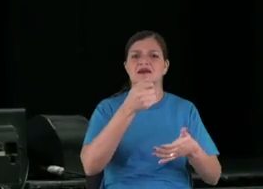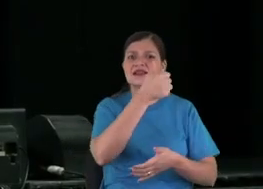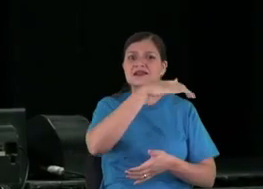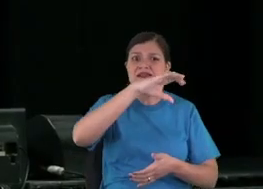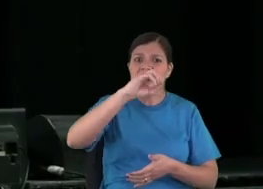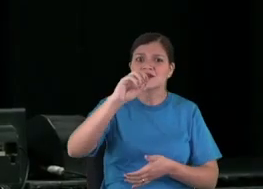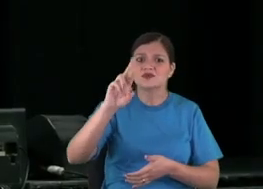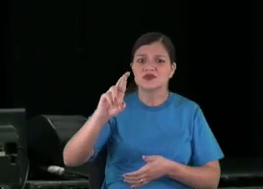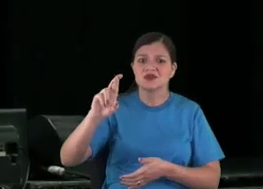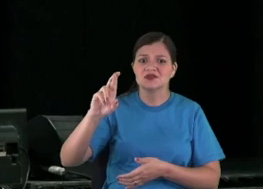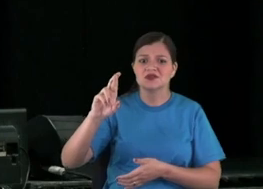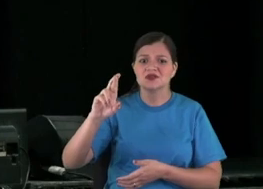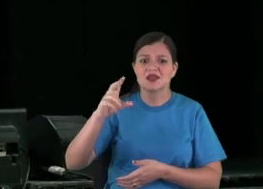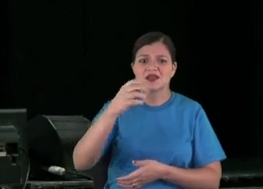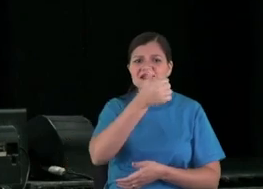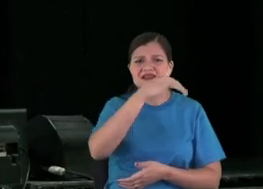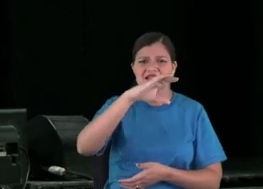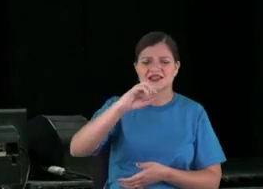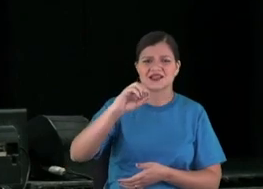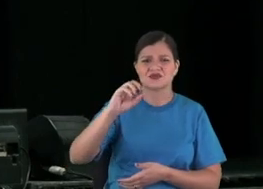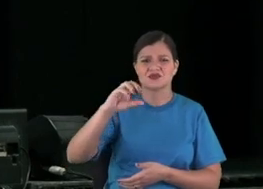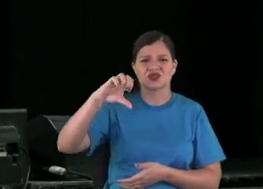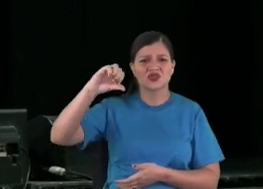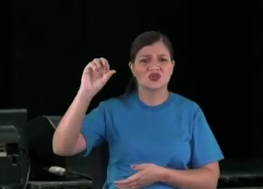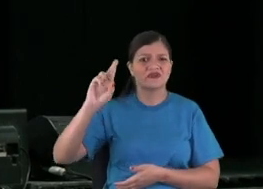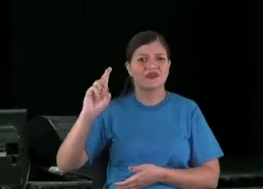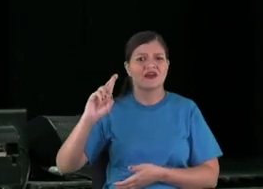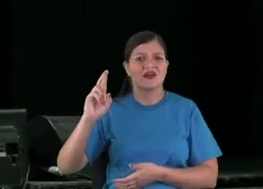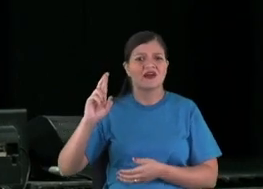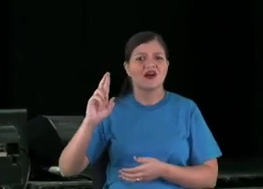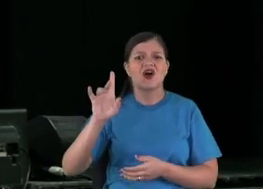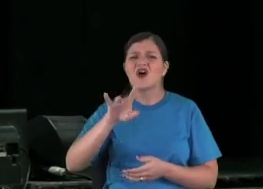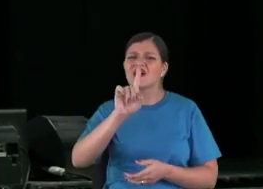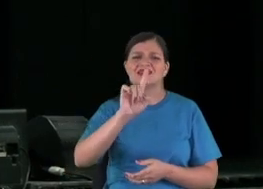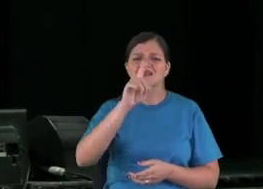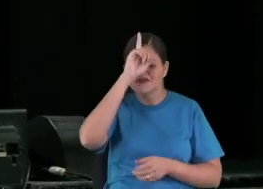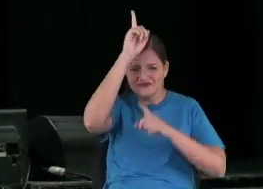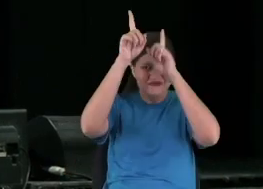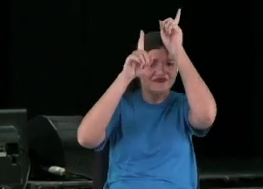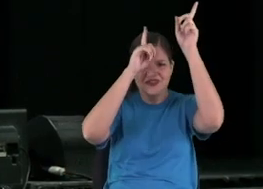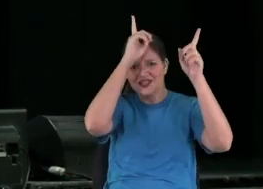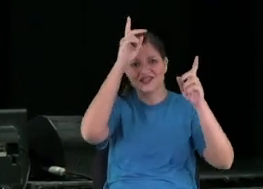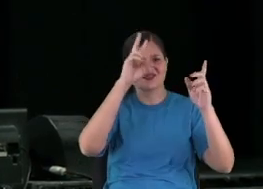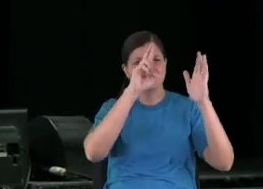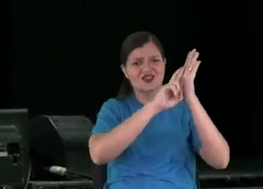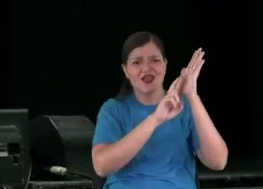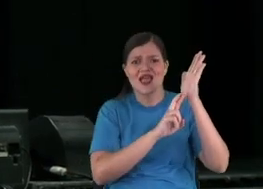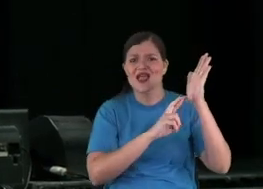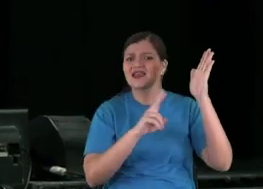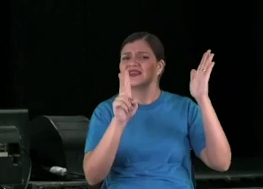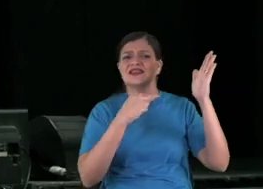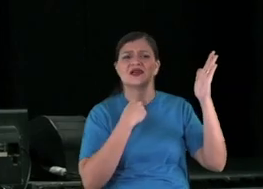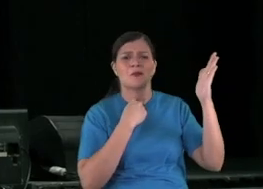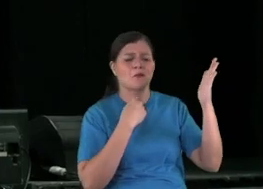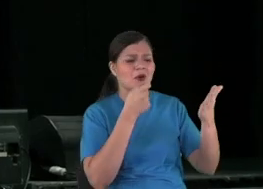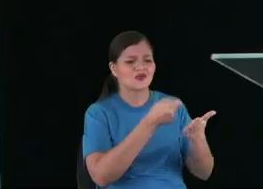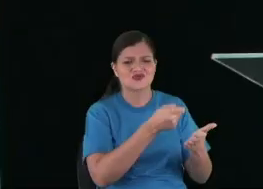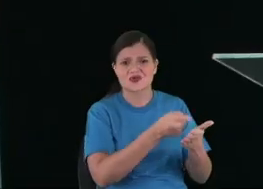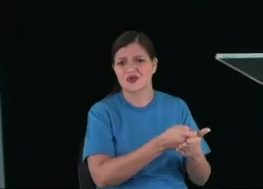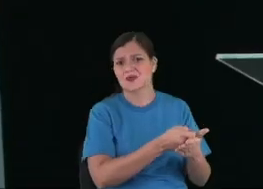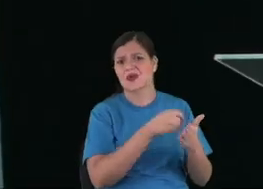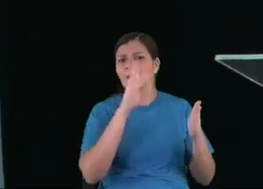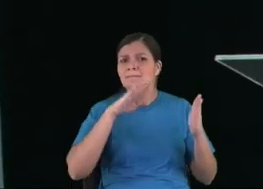Como é que vamos? Gente, mais uma coisa. Não invente regra que não possa ser cobrado. Menos